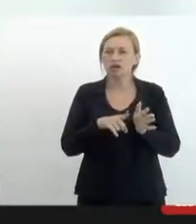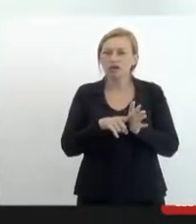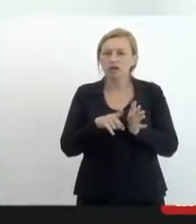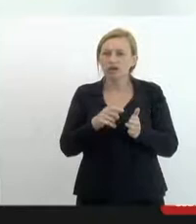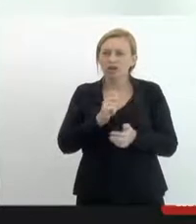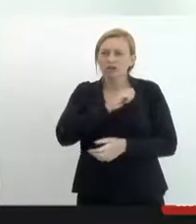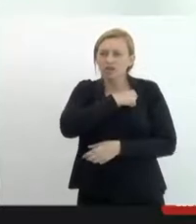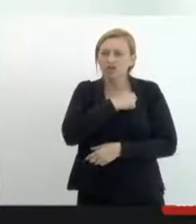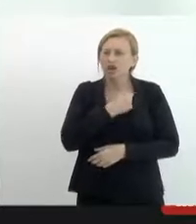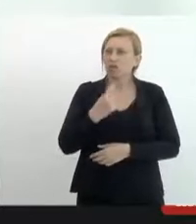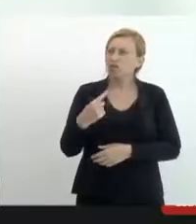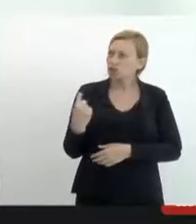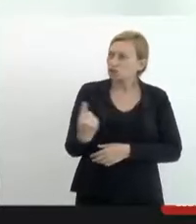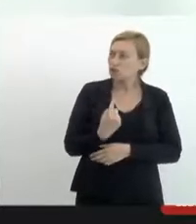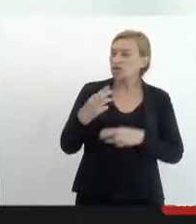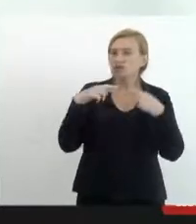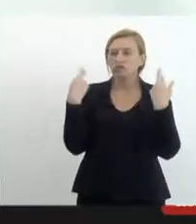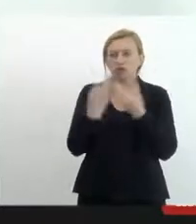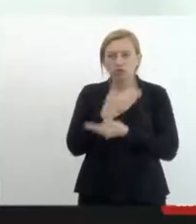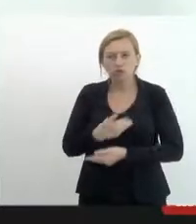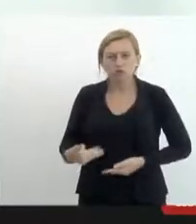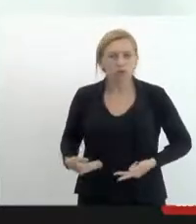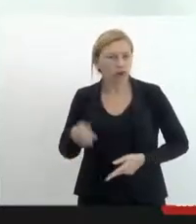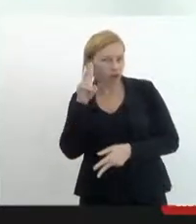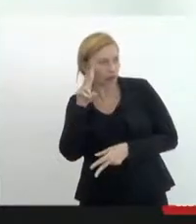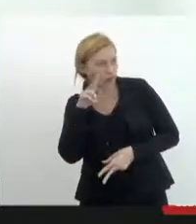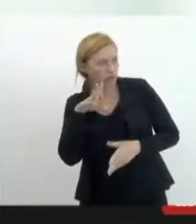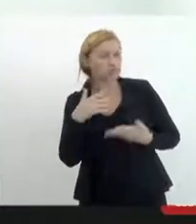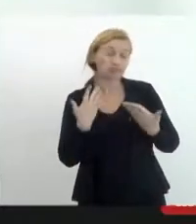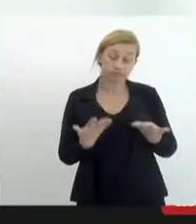das nossas audiências públicas.